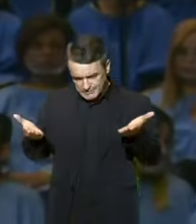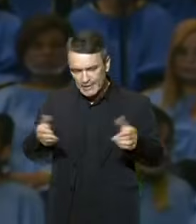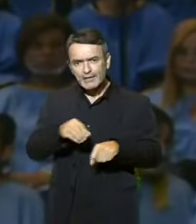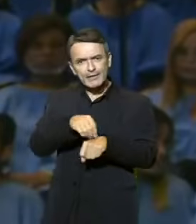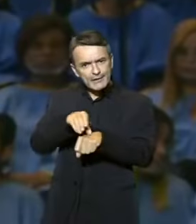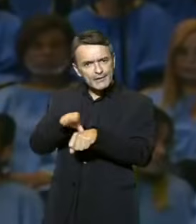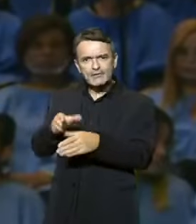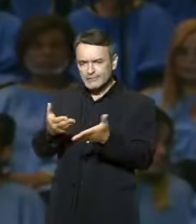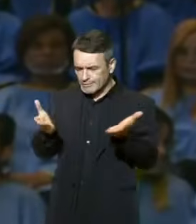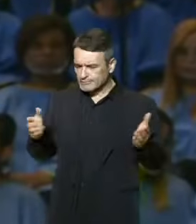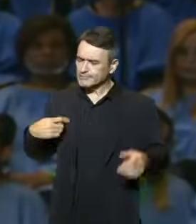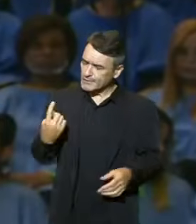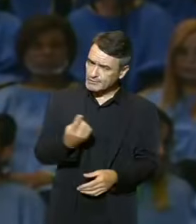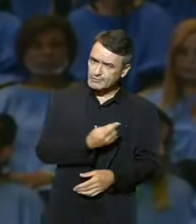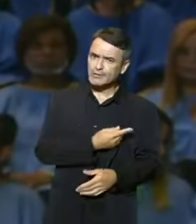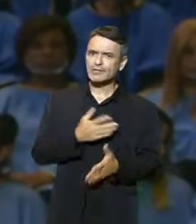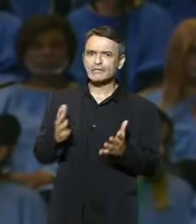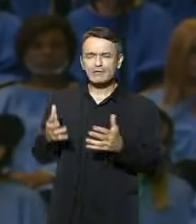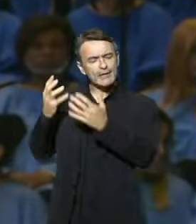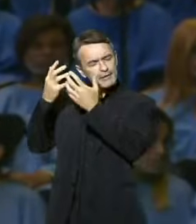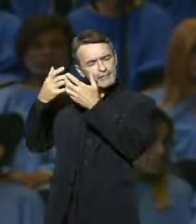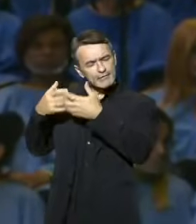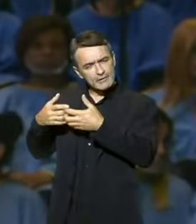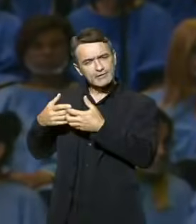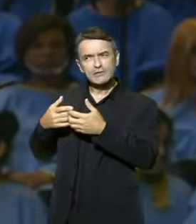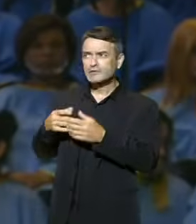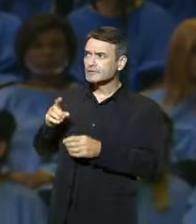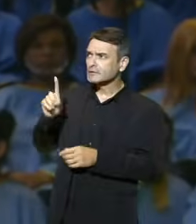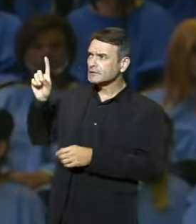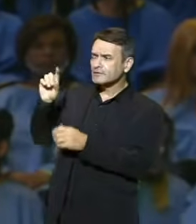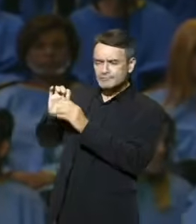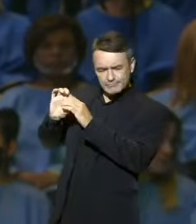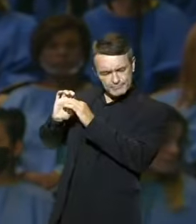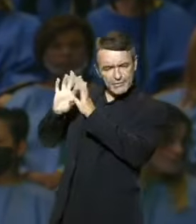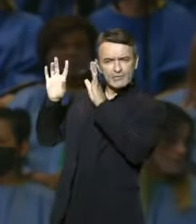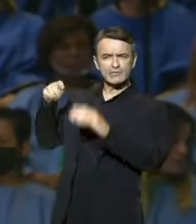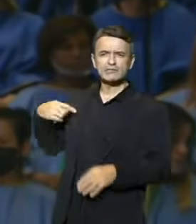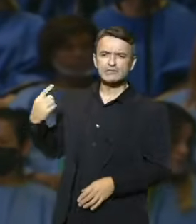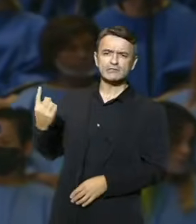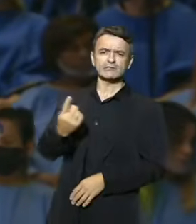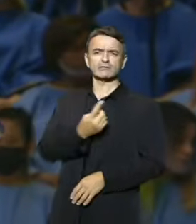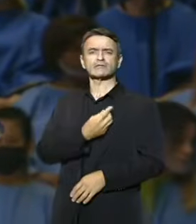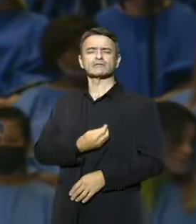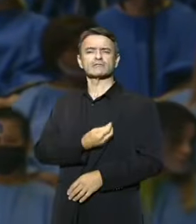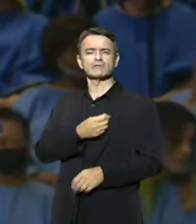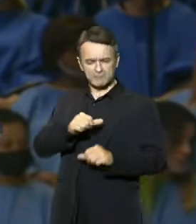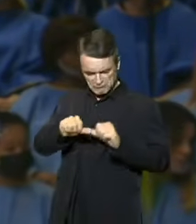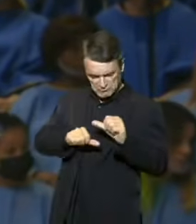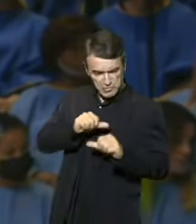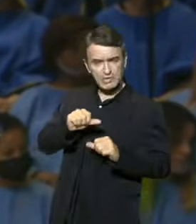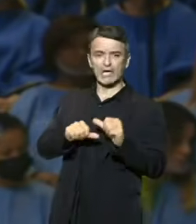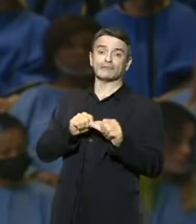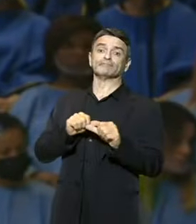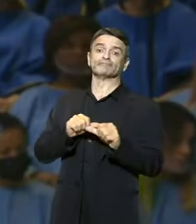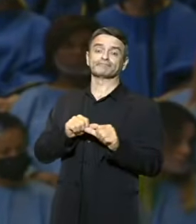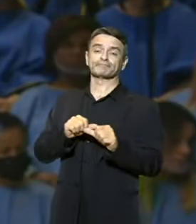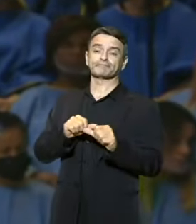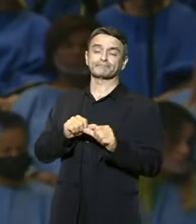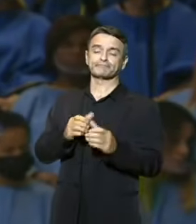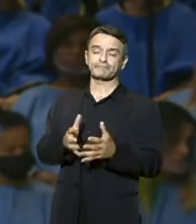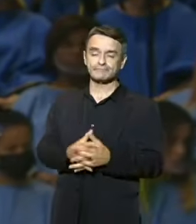gente meditar e a gente poder permitir a Deus que mude a nossa vida mais uma vez. Por isso eu